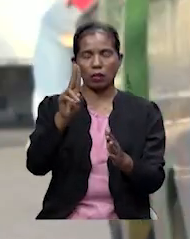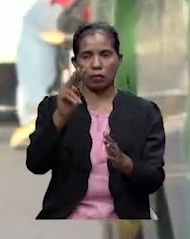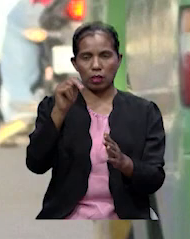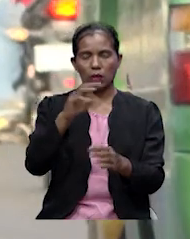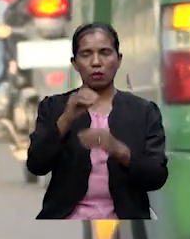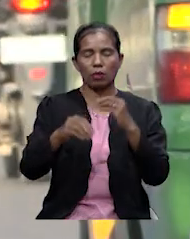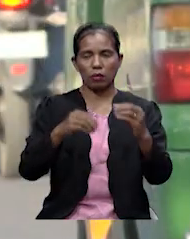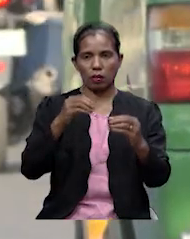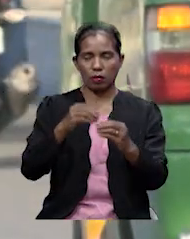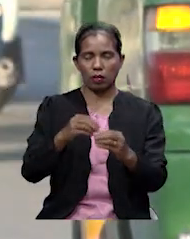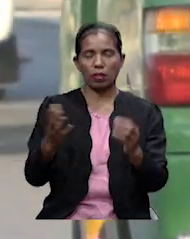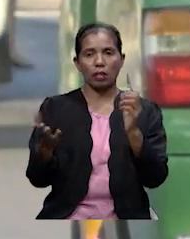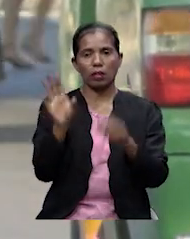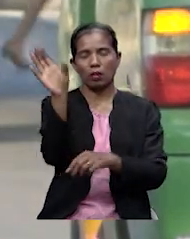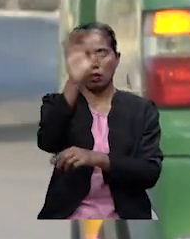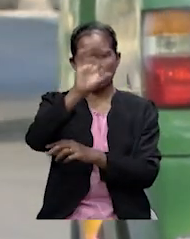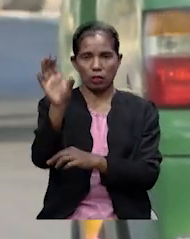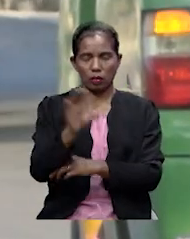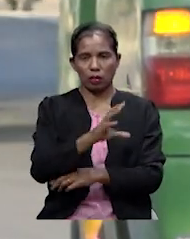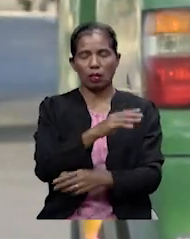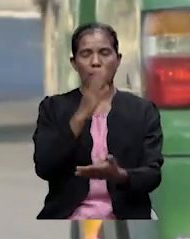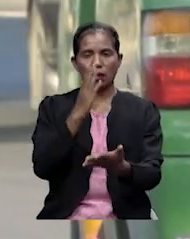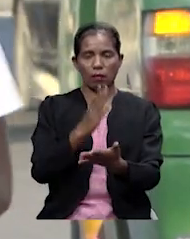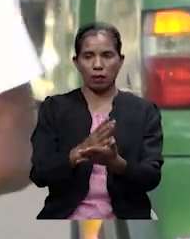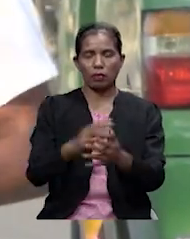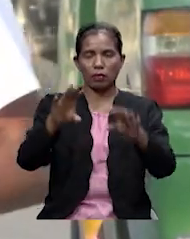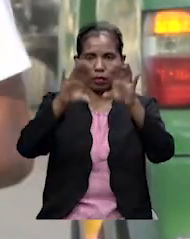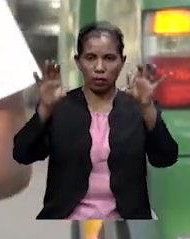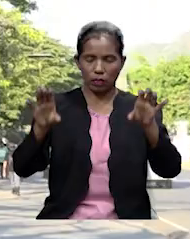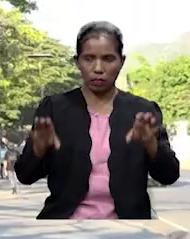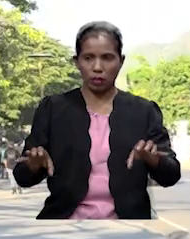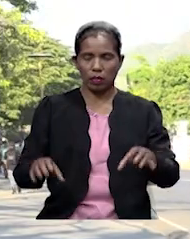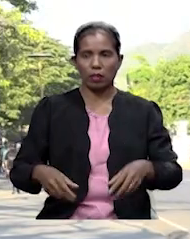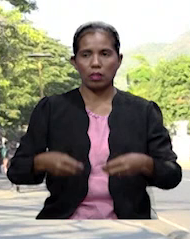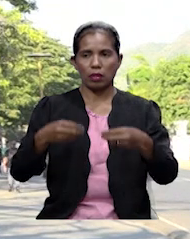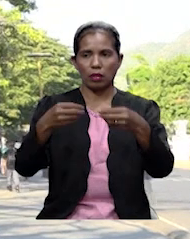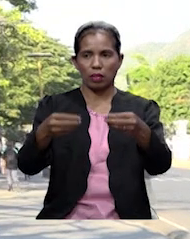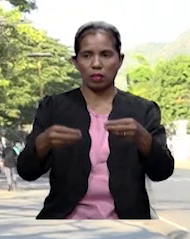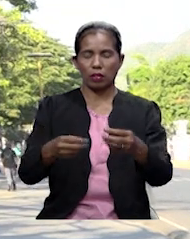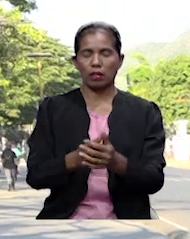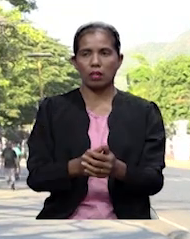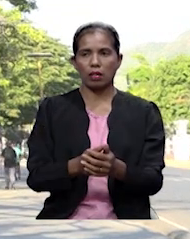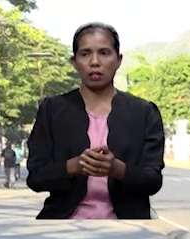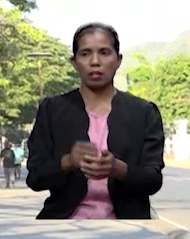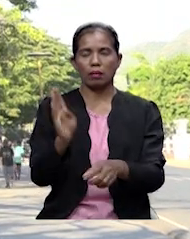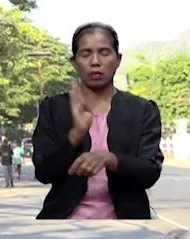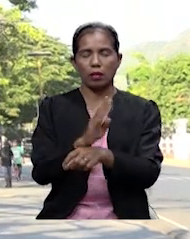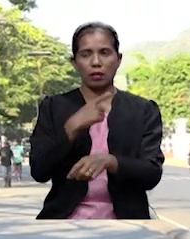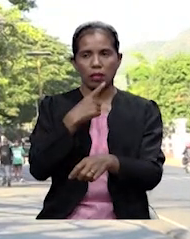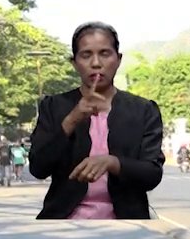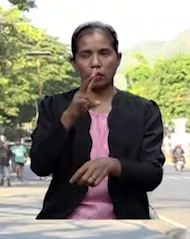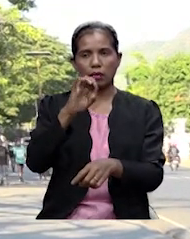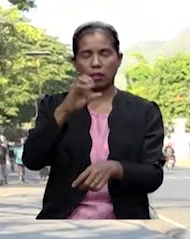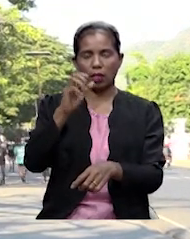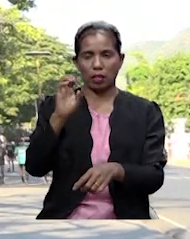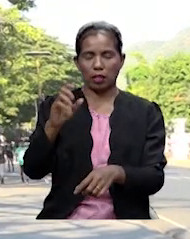Conabá Alteração Climática, Combate Desertificação, Diversidade Biológica, Convenção Viena,